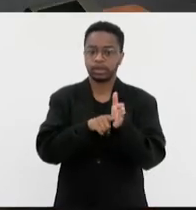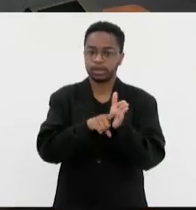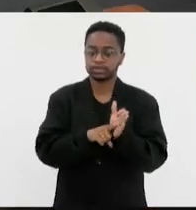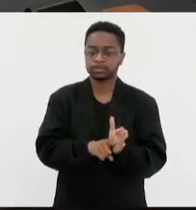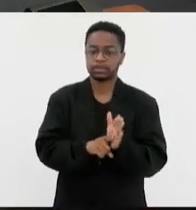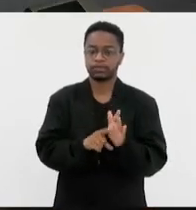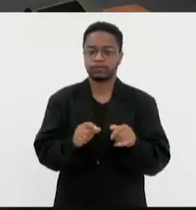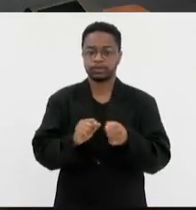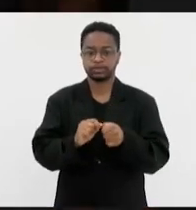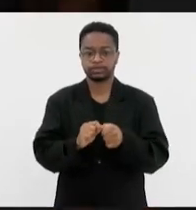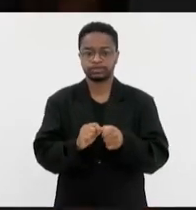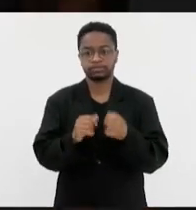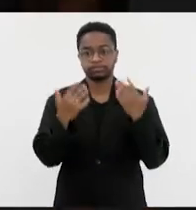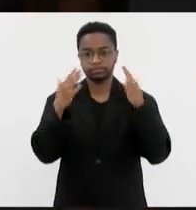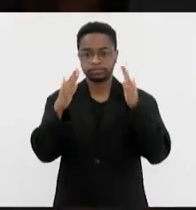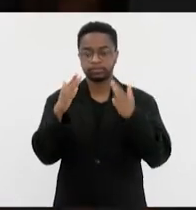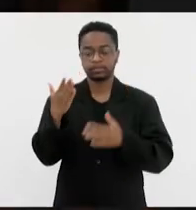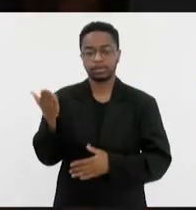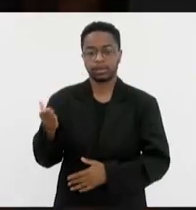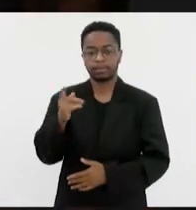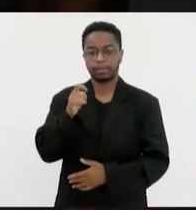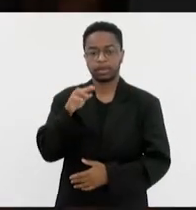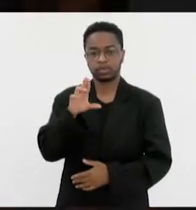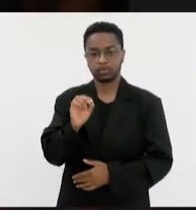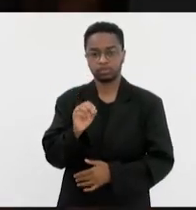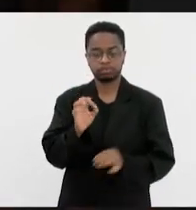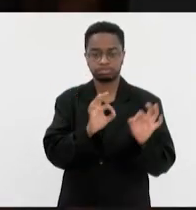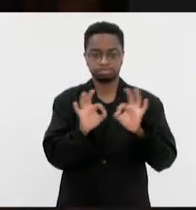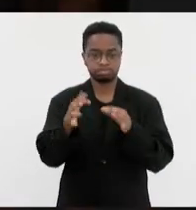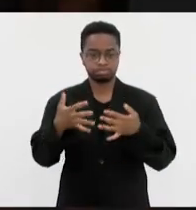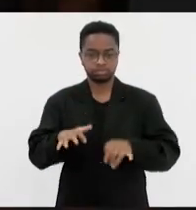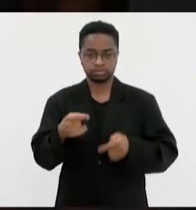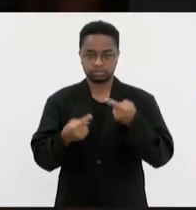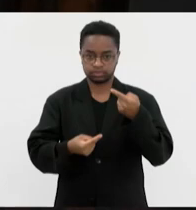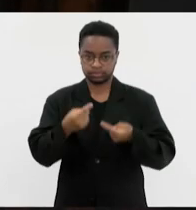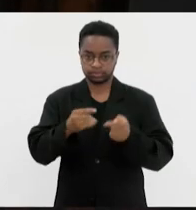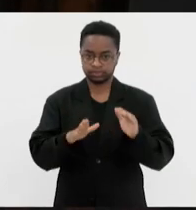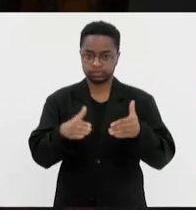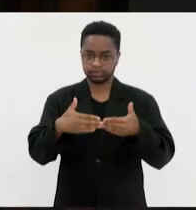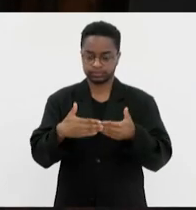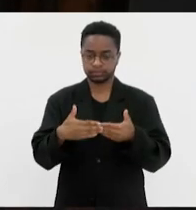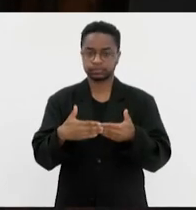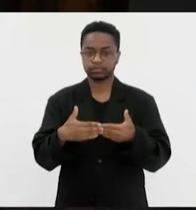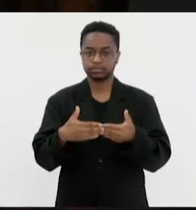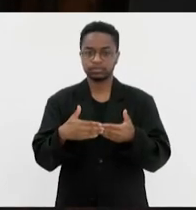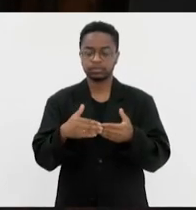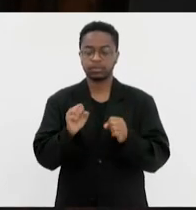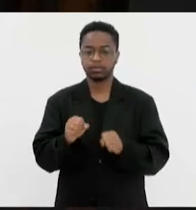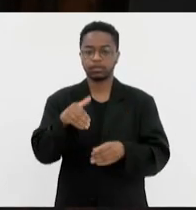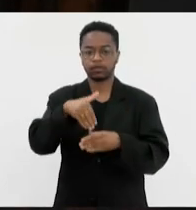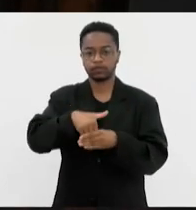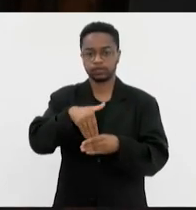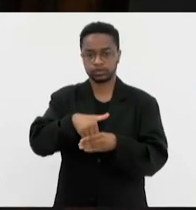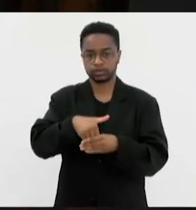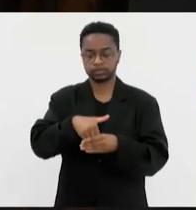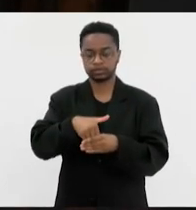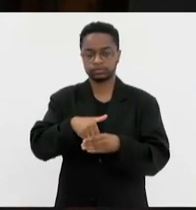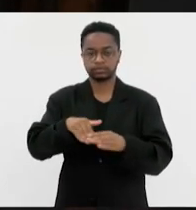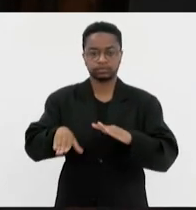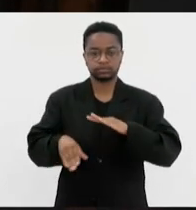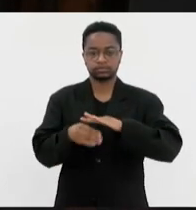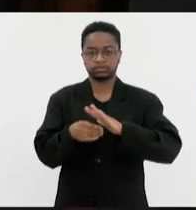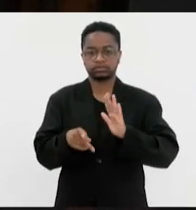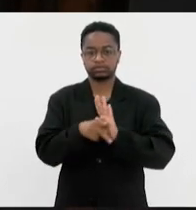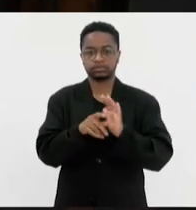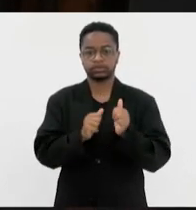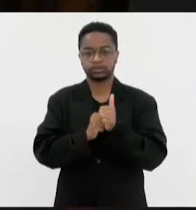bom, presidente? Parabéns, valeu. Doutor Pedro Ricardo. Não havendo mais quem queira discutir, encerrada a discussão. Em votação, a emenda da